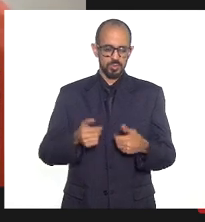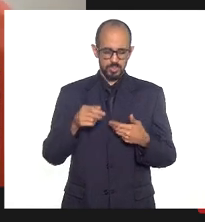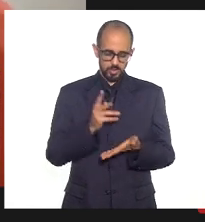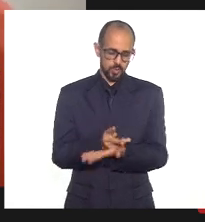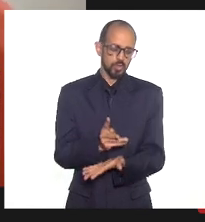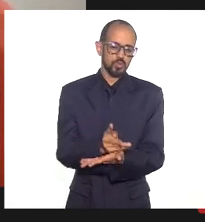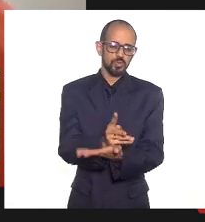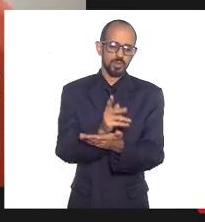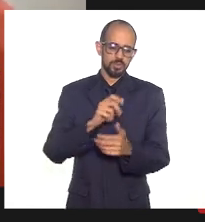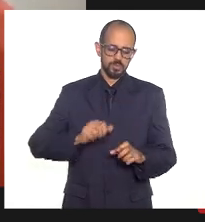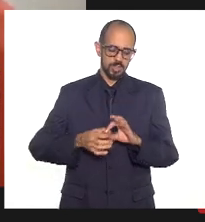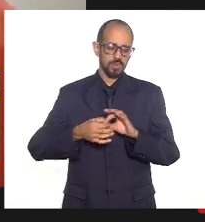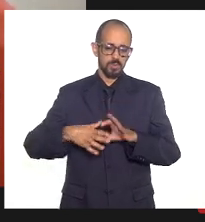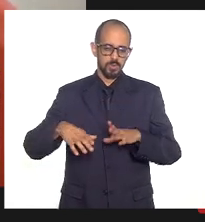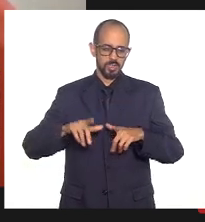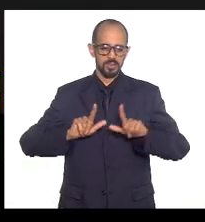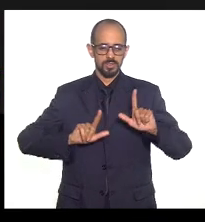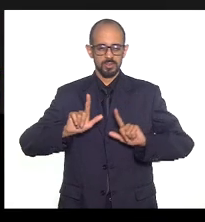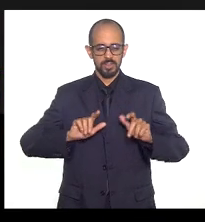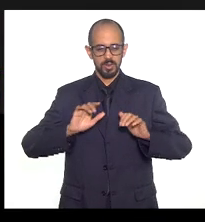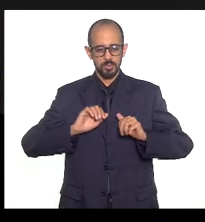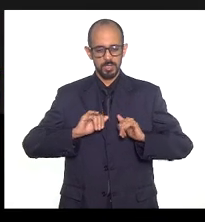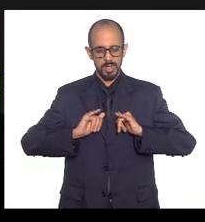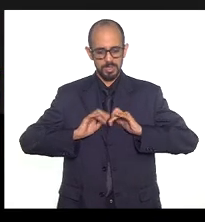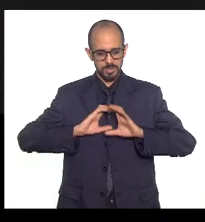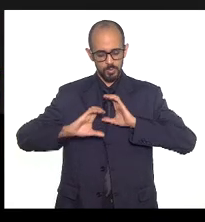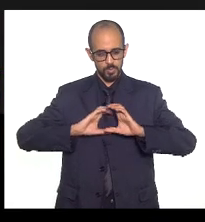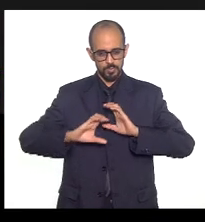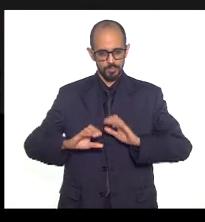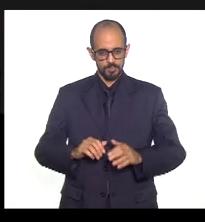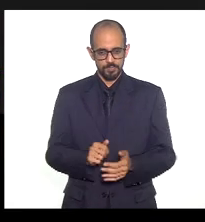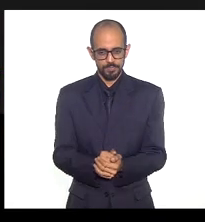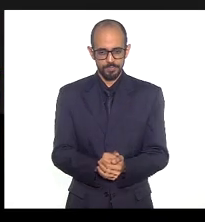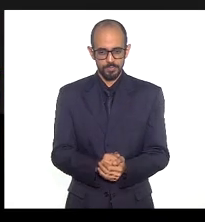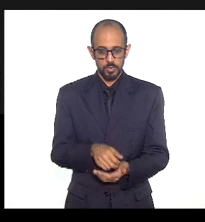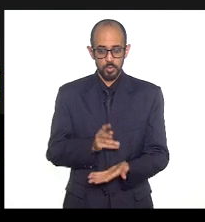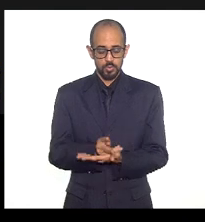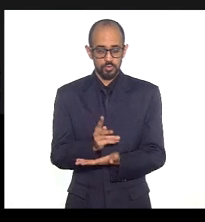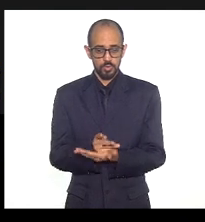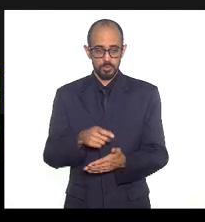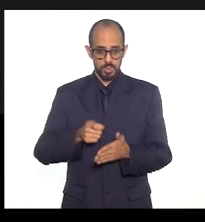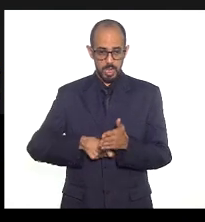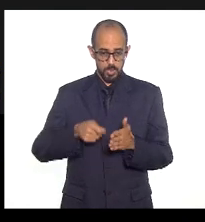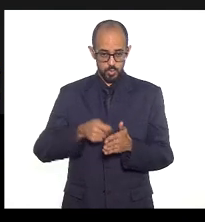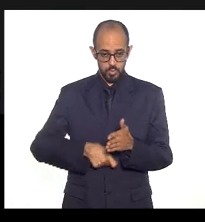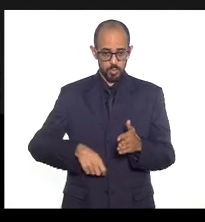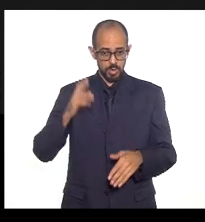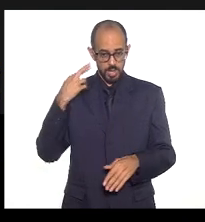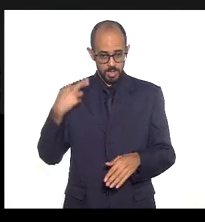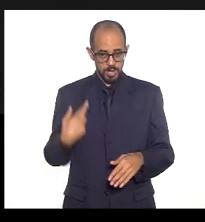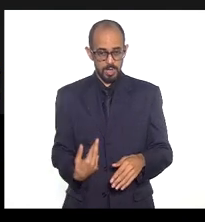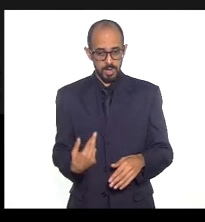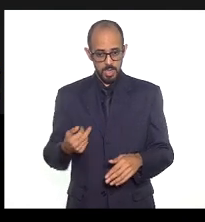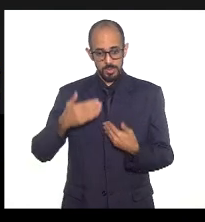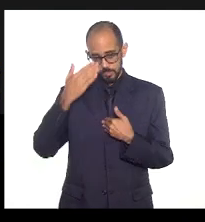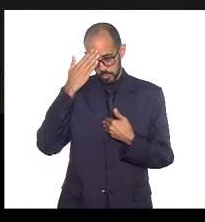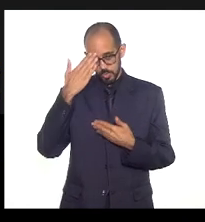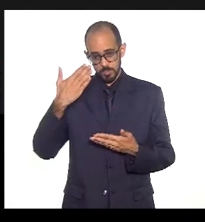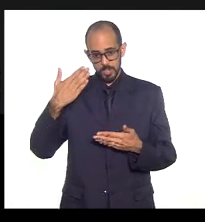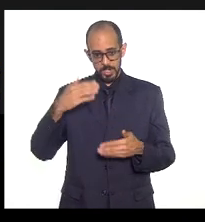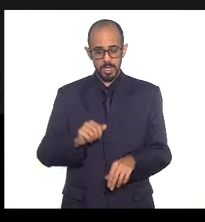da democratização da comunicação. Beijo, Renata. Sigamos na luta. Obrigado por sua participação na construção dessa frente,